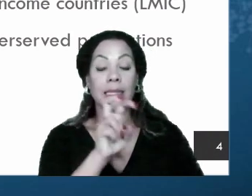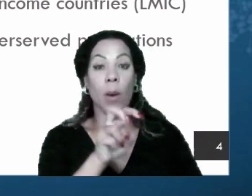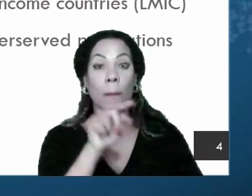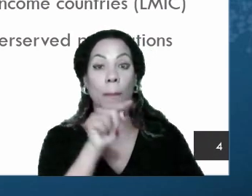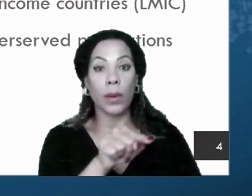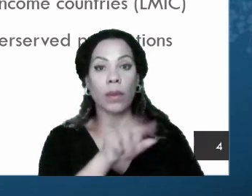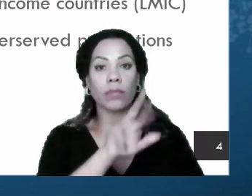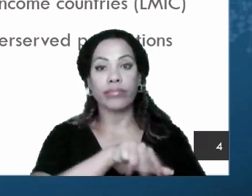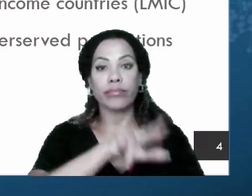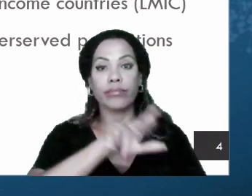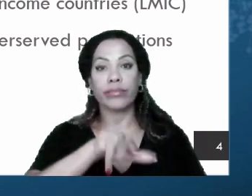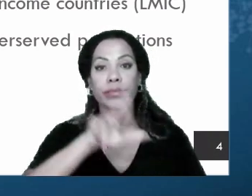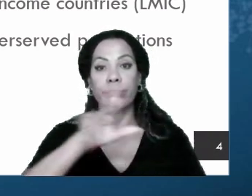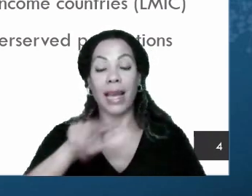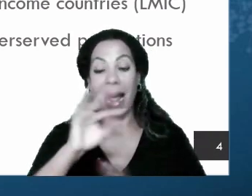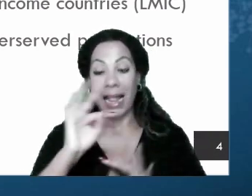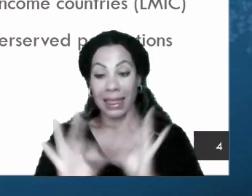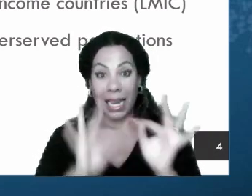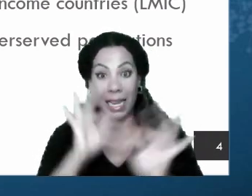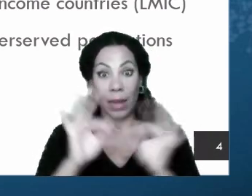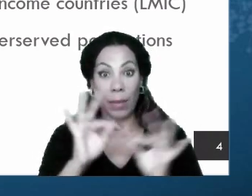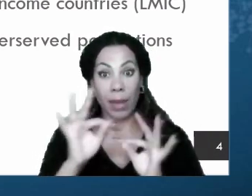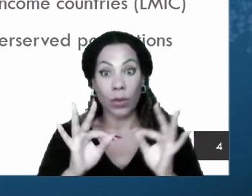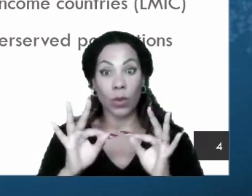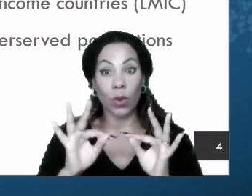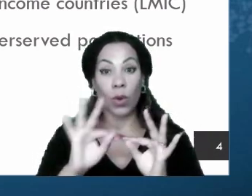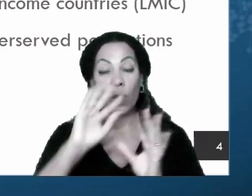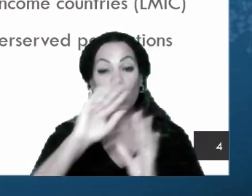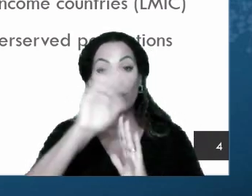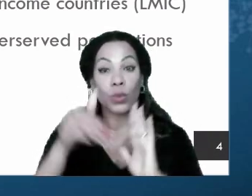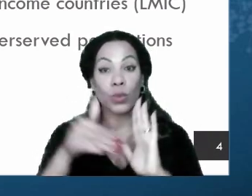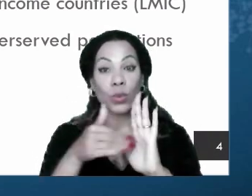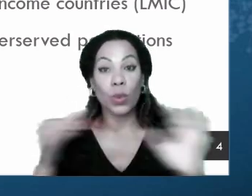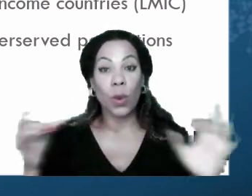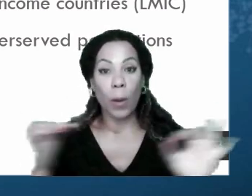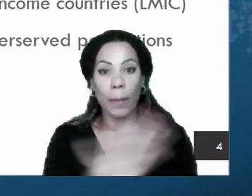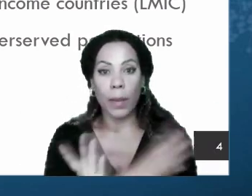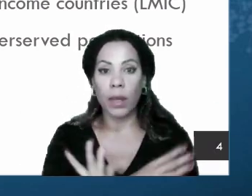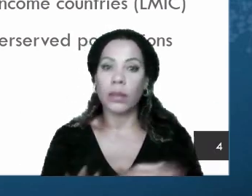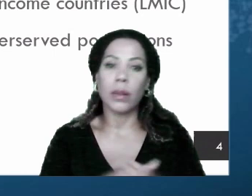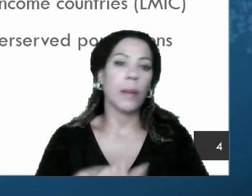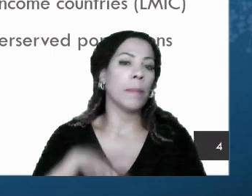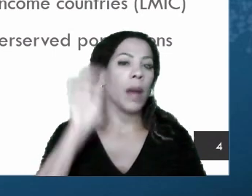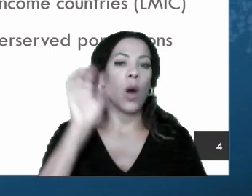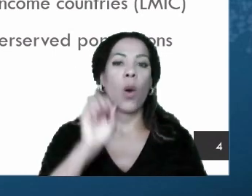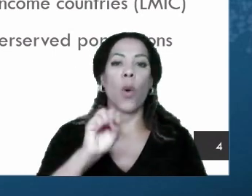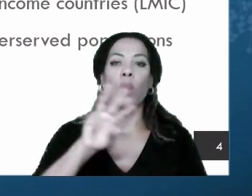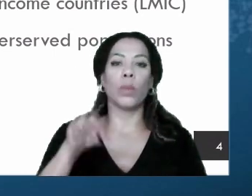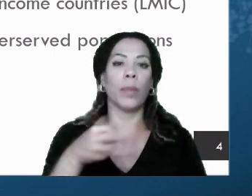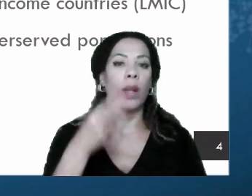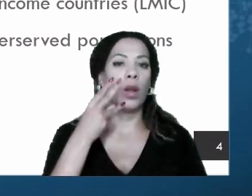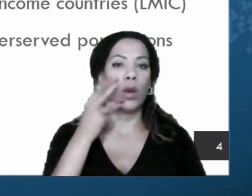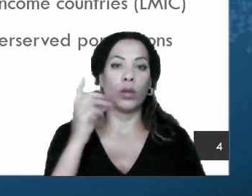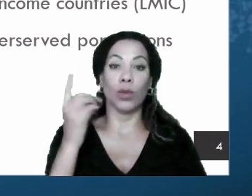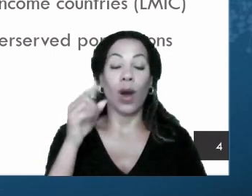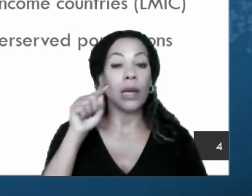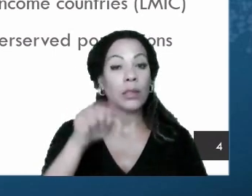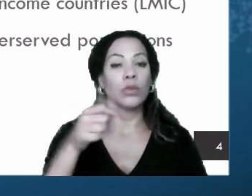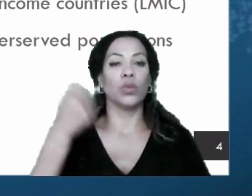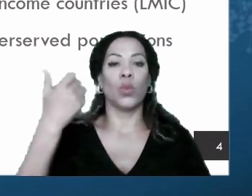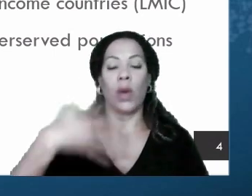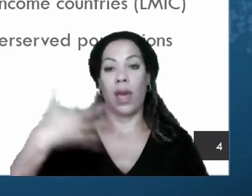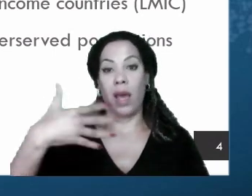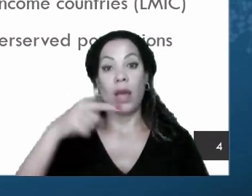e um tratamento completo é 8 milhões de dólares. Isso é um custo muito alto. E esse é só o custo